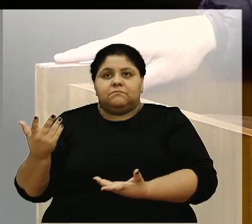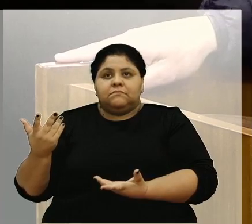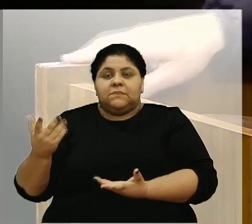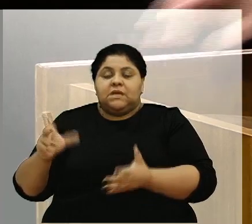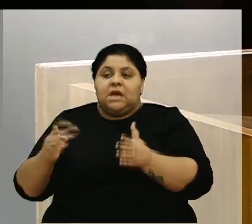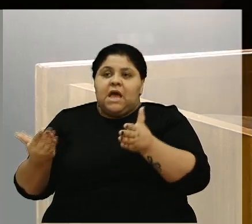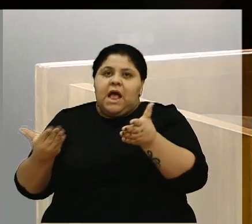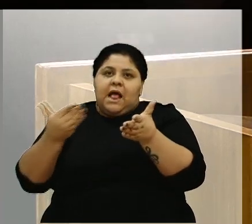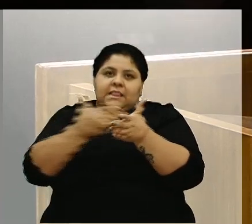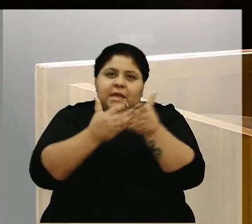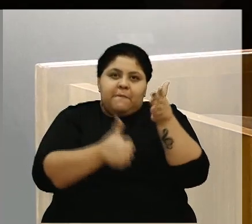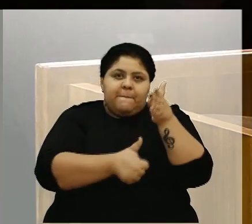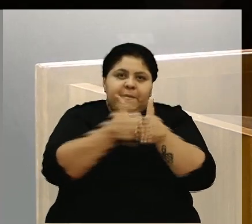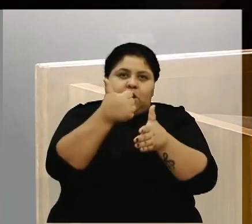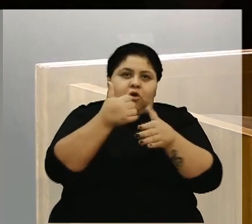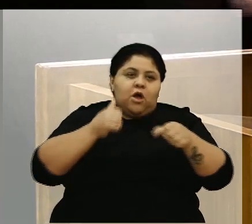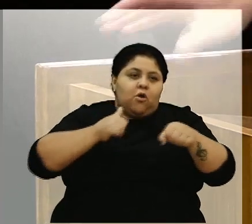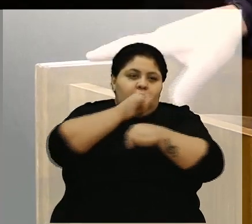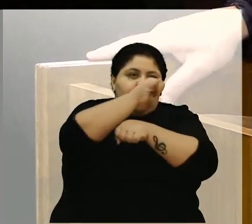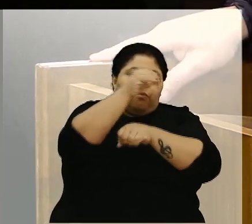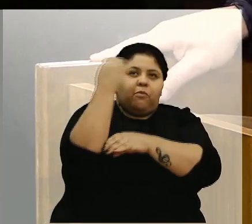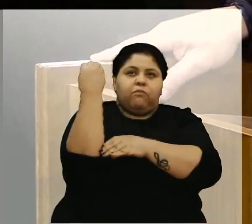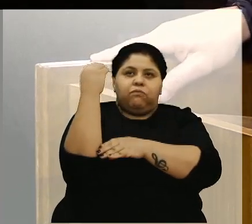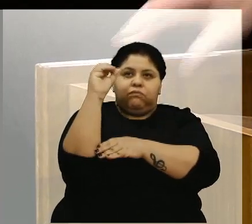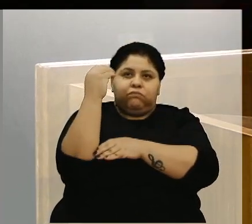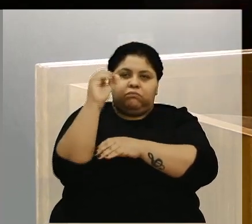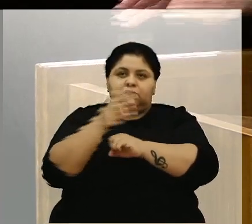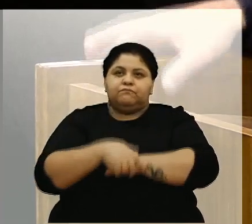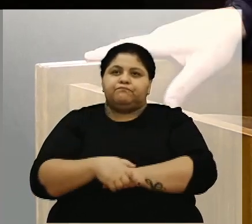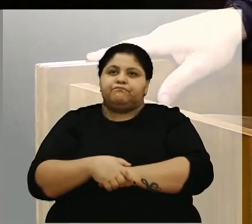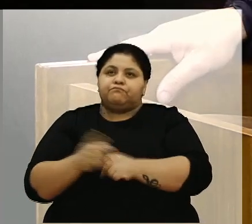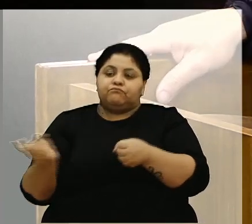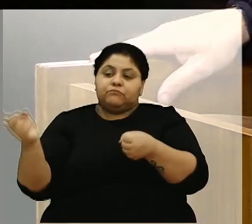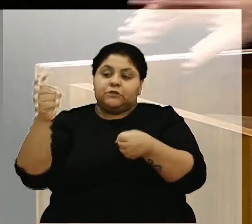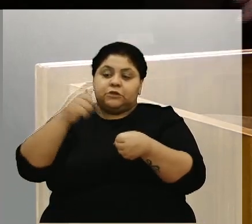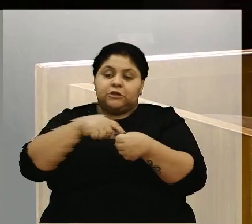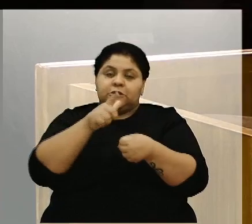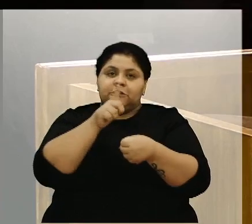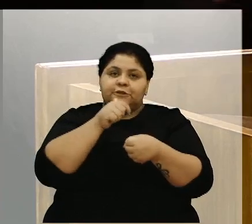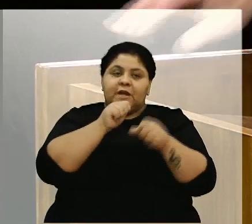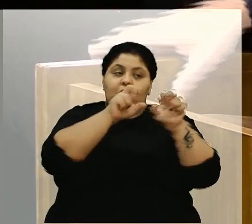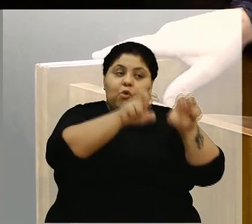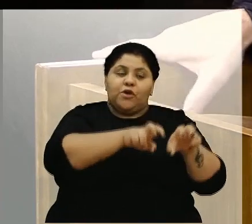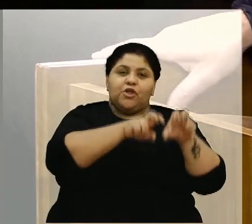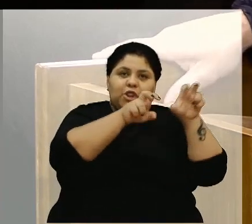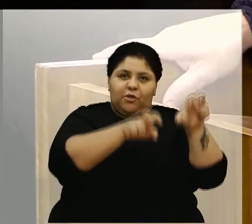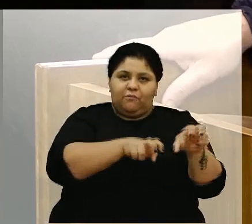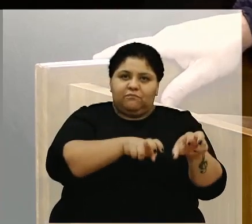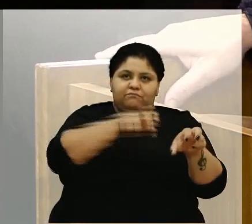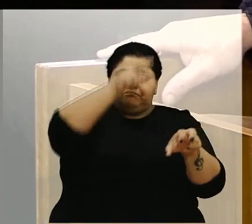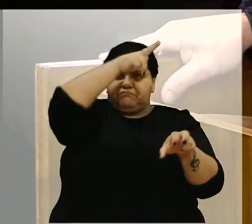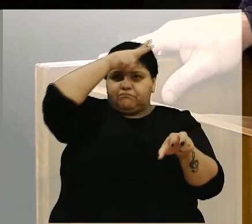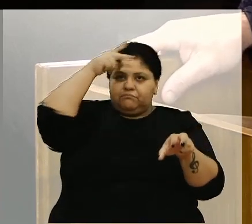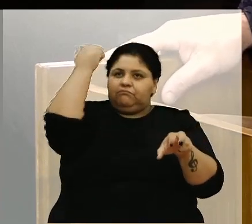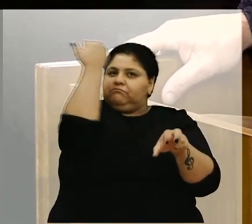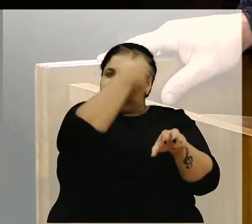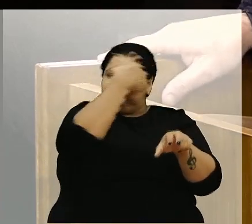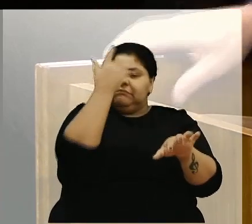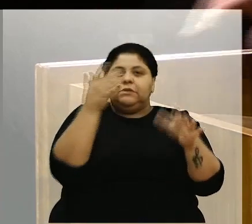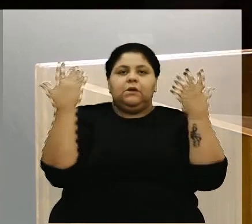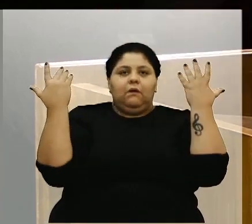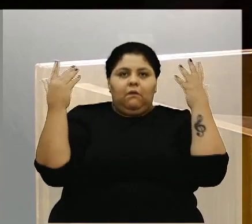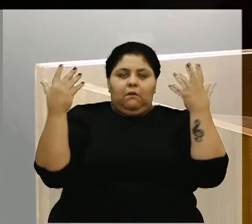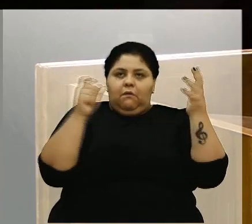poucos dias. Abastecimento de água, o nosso interior. Então, prefeito Adiló, parabéns